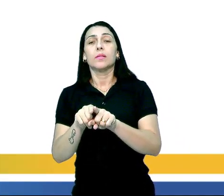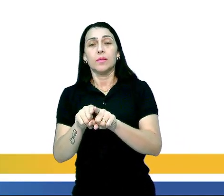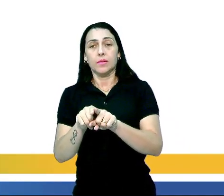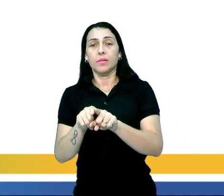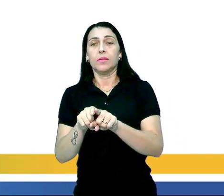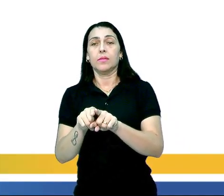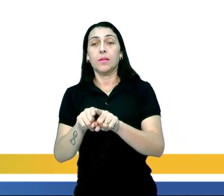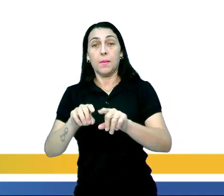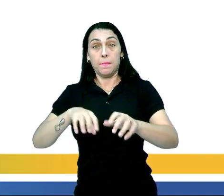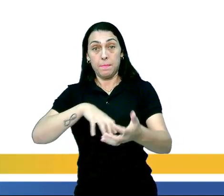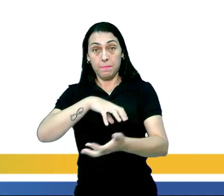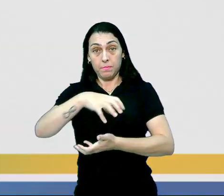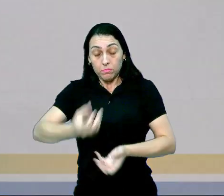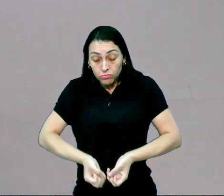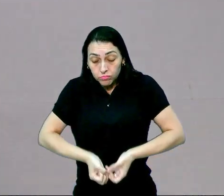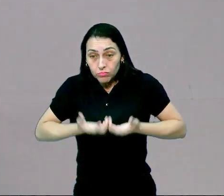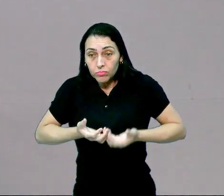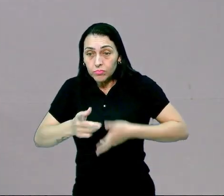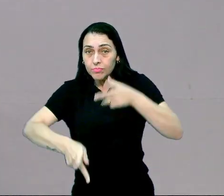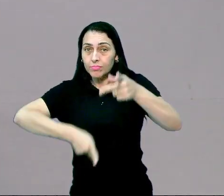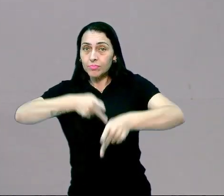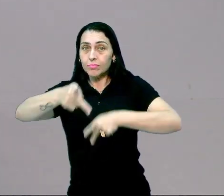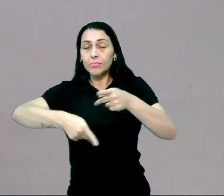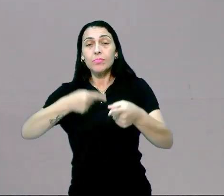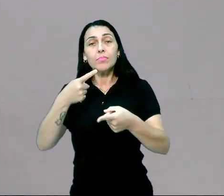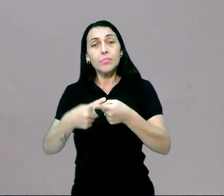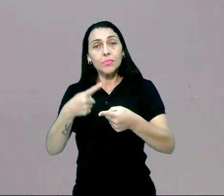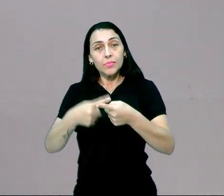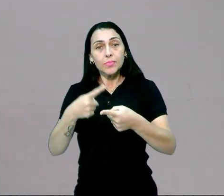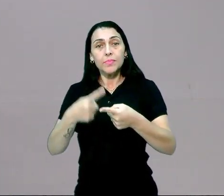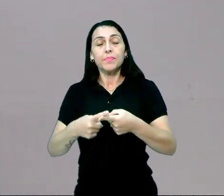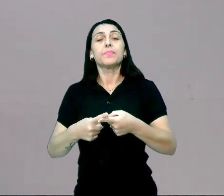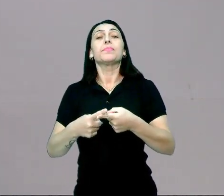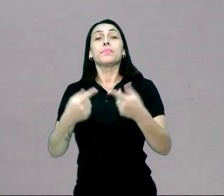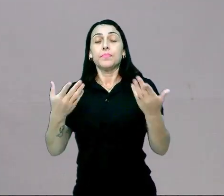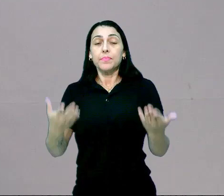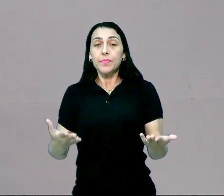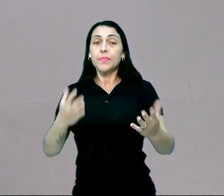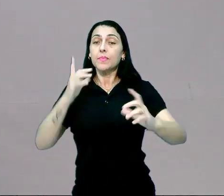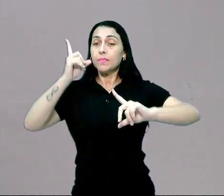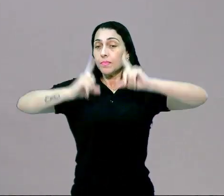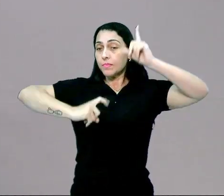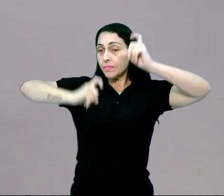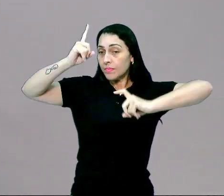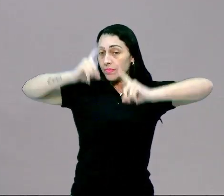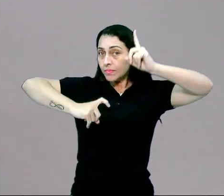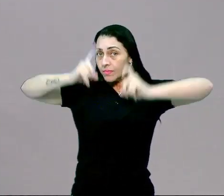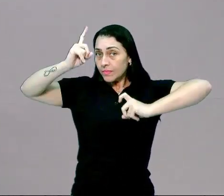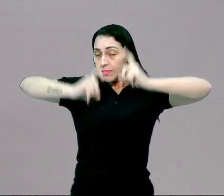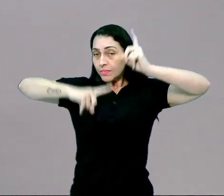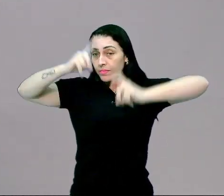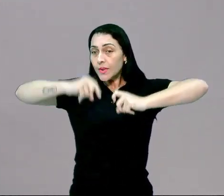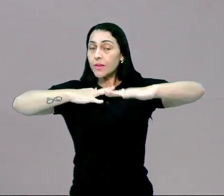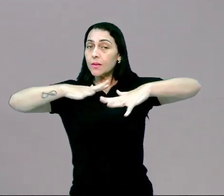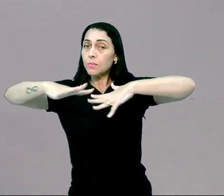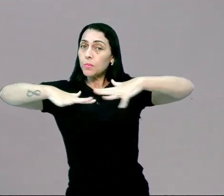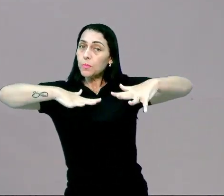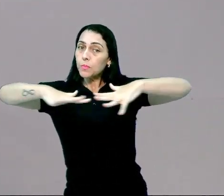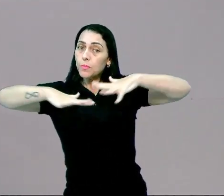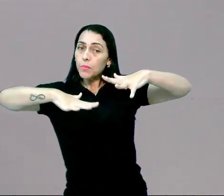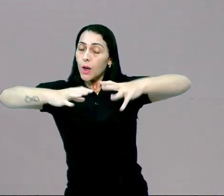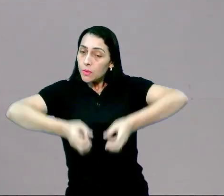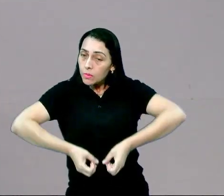direcionamento para manifestações populares. Por quê? Porque é por meio da expressão, por meio desse movimento, né?